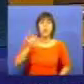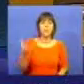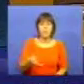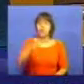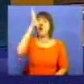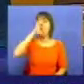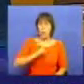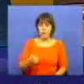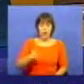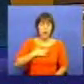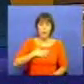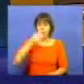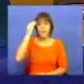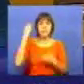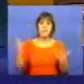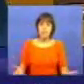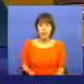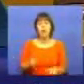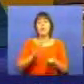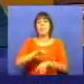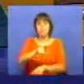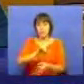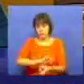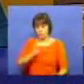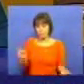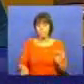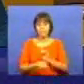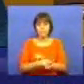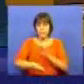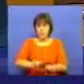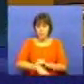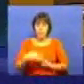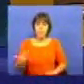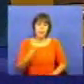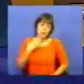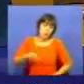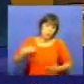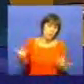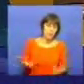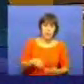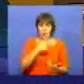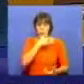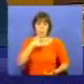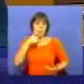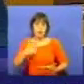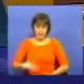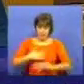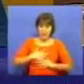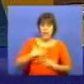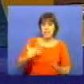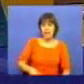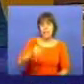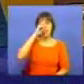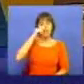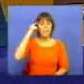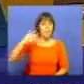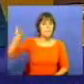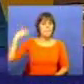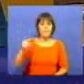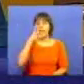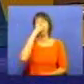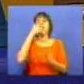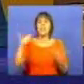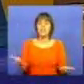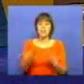o Governo não quer saber. Por isso se virou para uma direita submissa, comprometida, cansada de se lembrar do seu passado